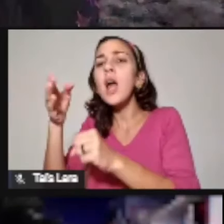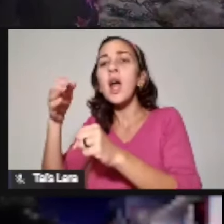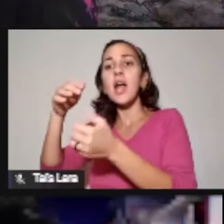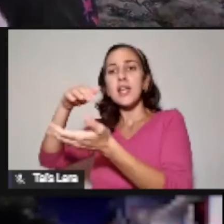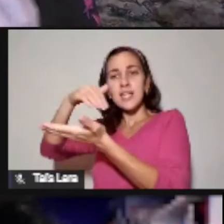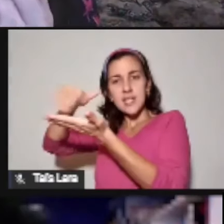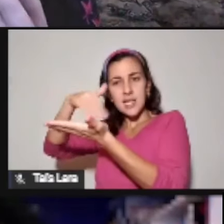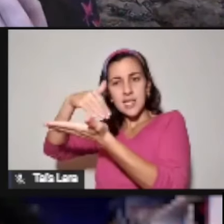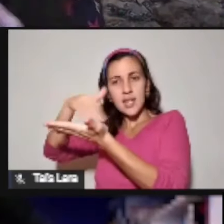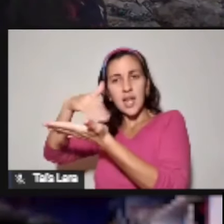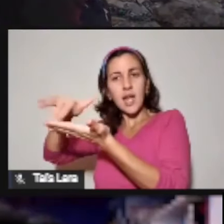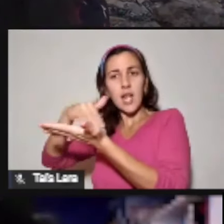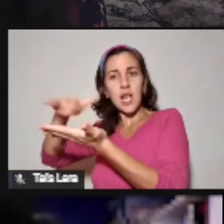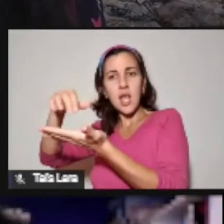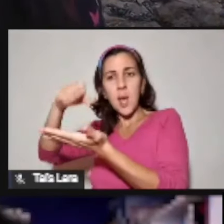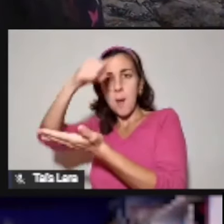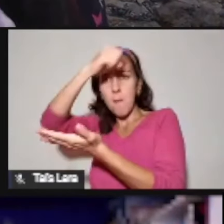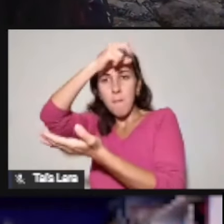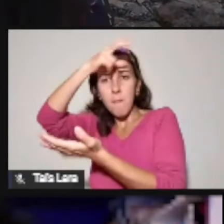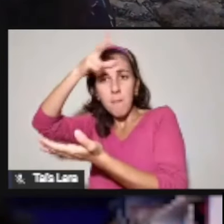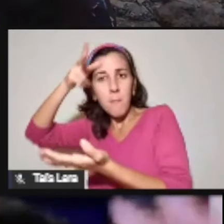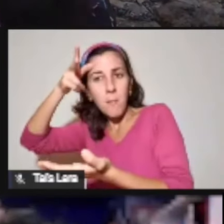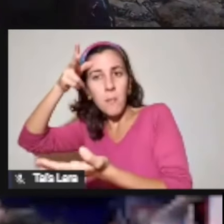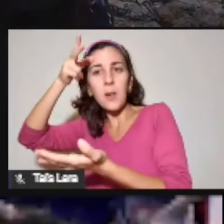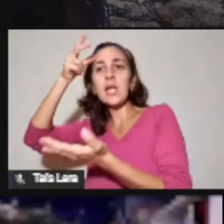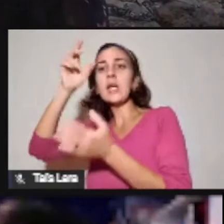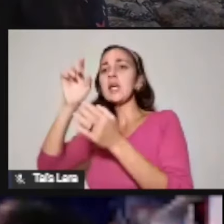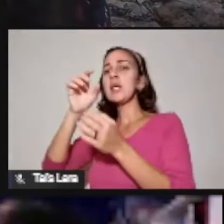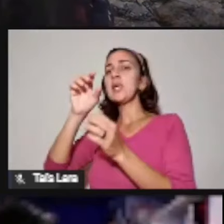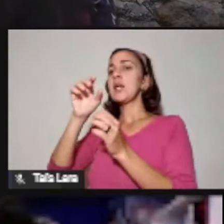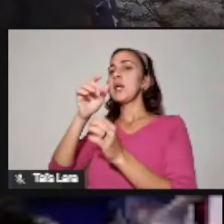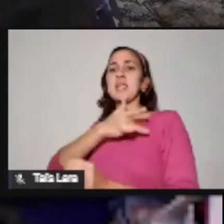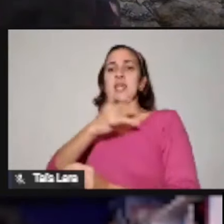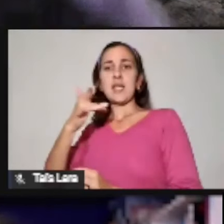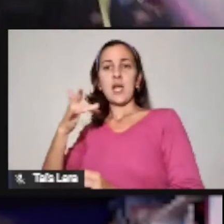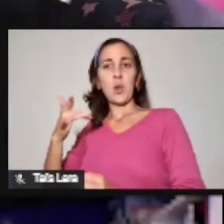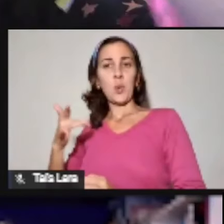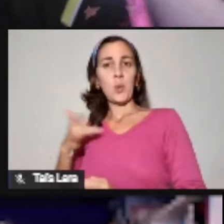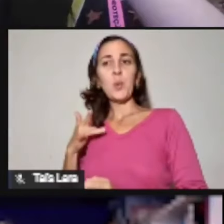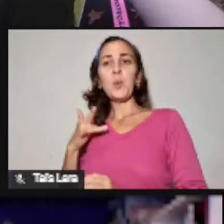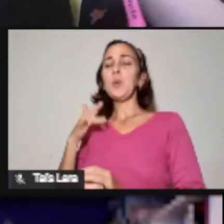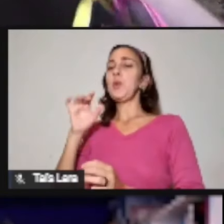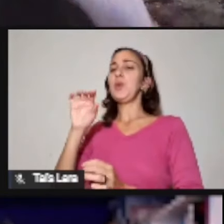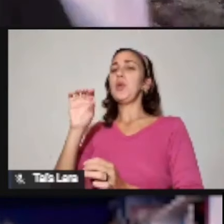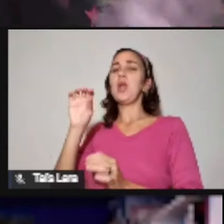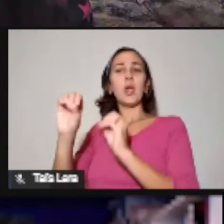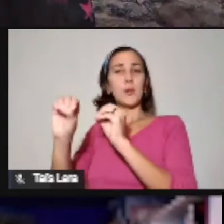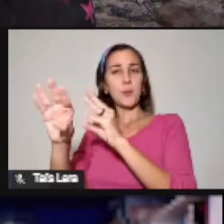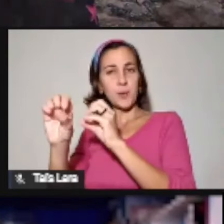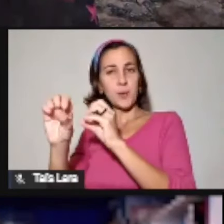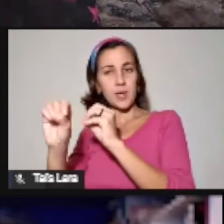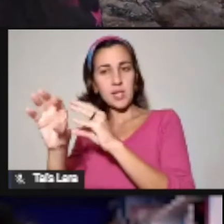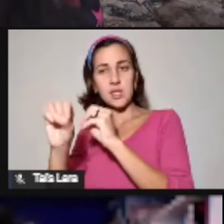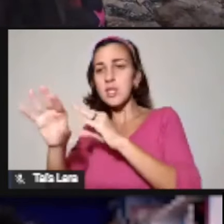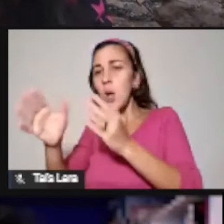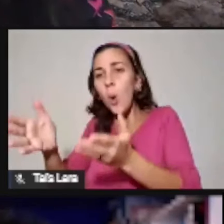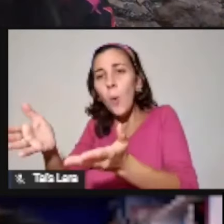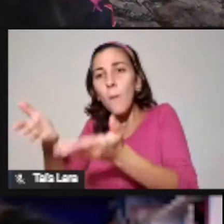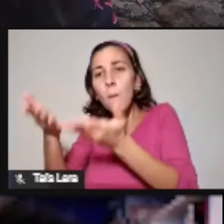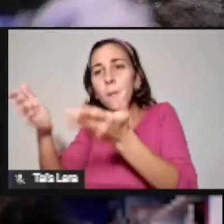Da saúde, educação, promoção social, pode ir na promotoria. Tem várias cidades, Fafá, que já